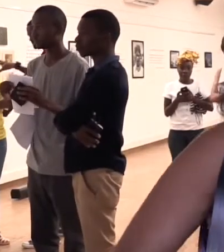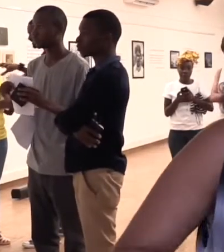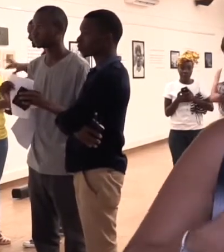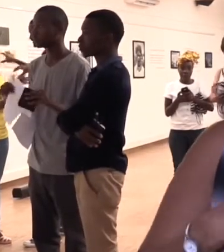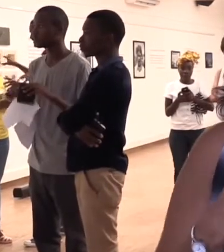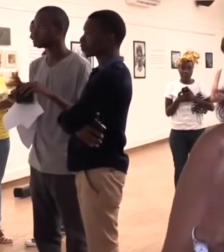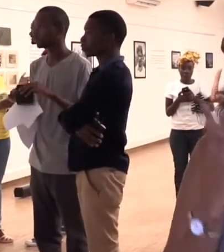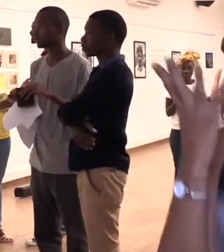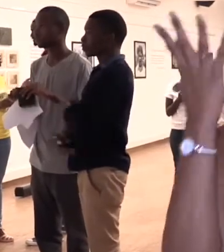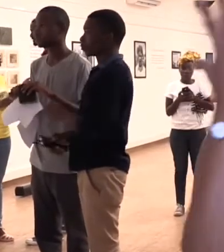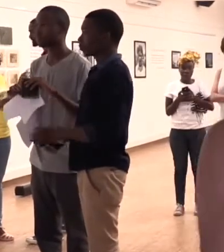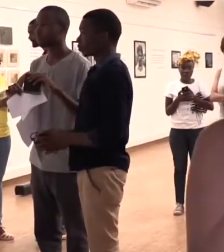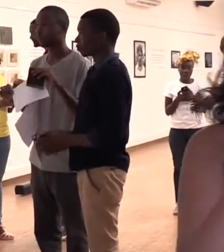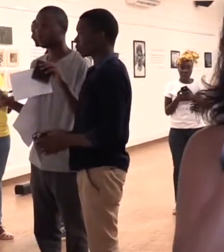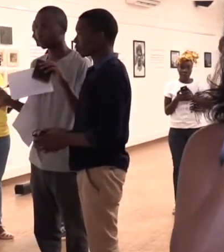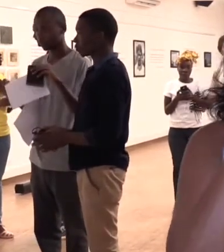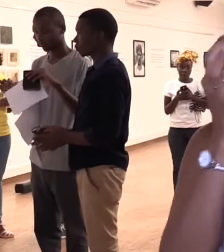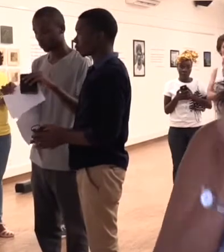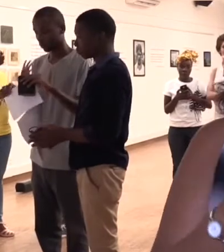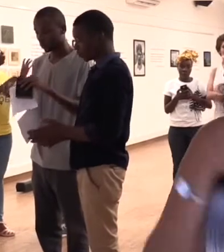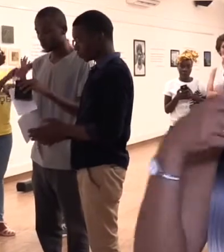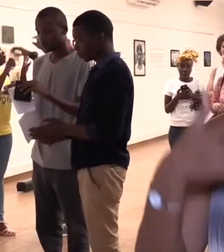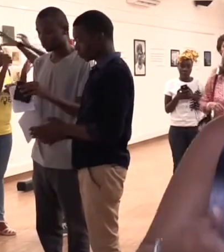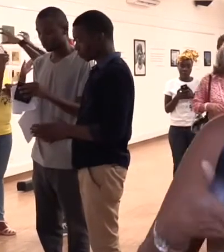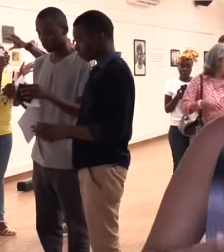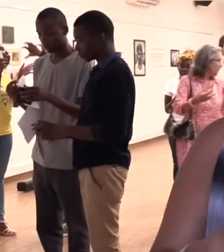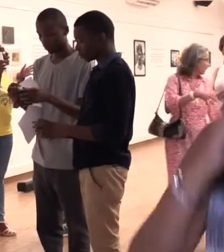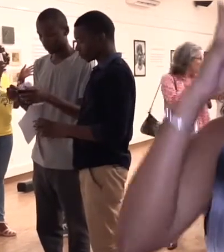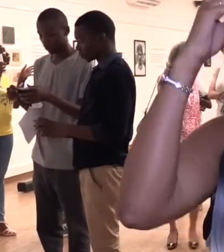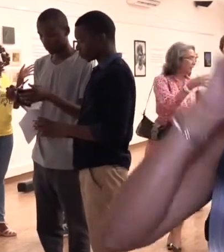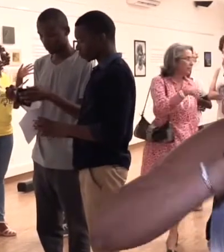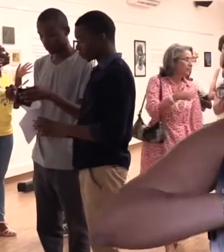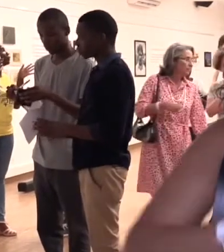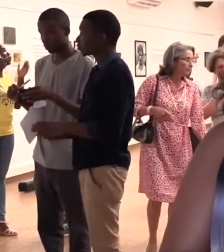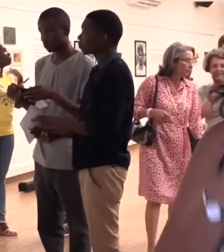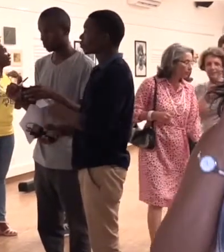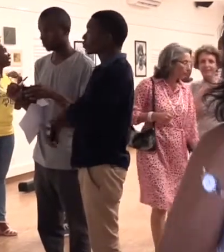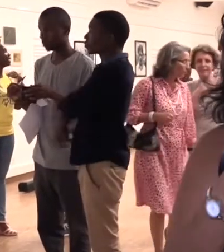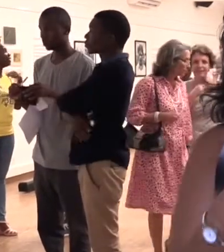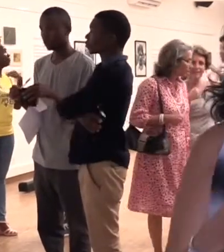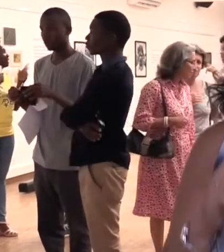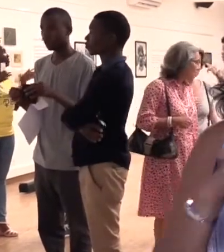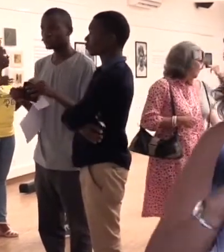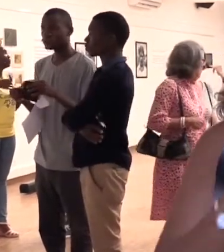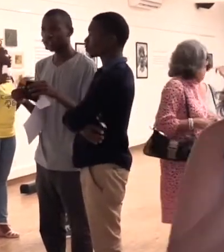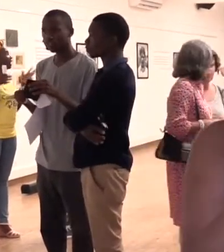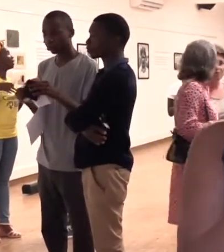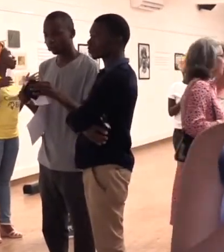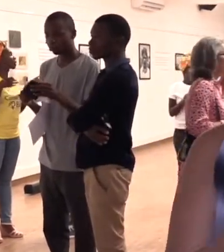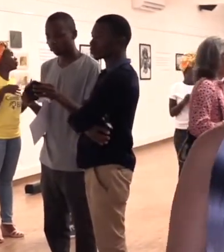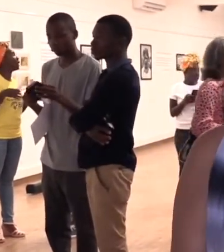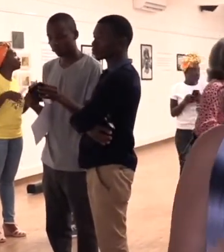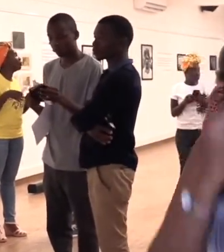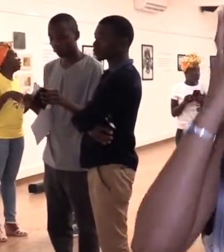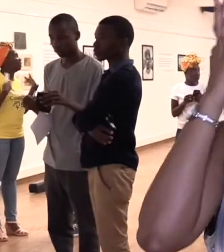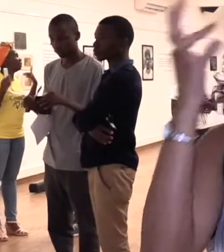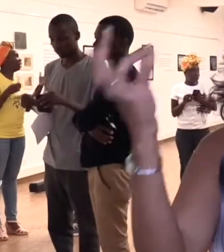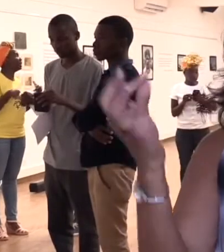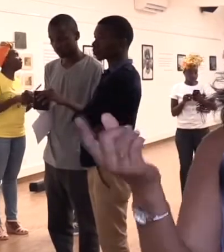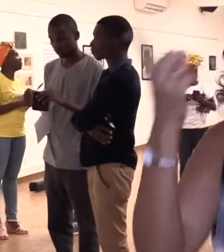Sinto-me emocionado. Foi lindo. É a primeira vez que vejo a inclusão de surdos e